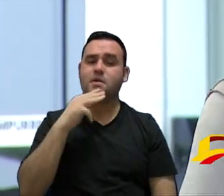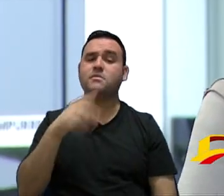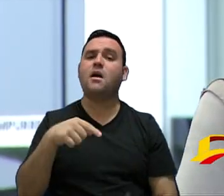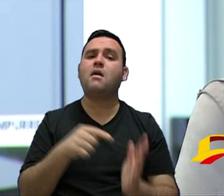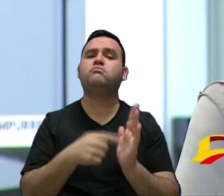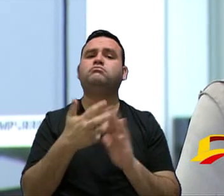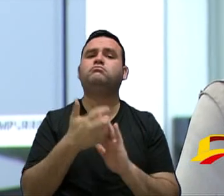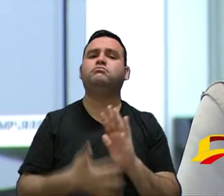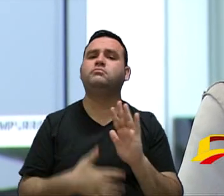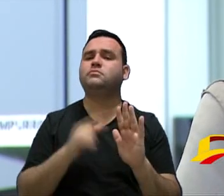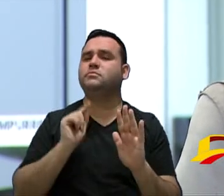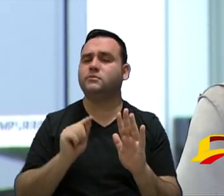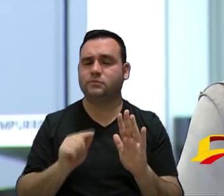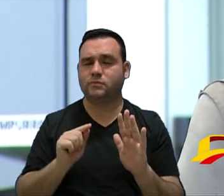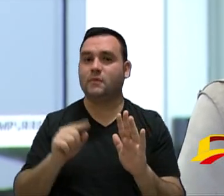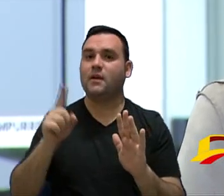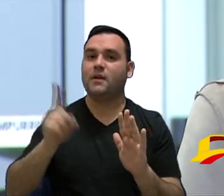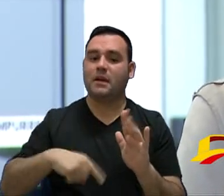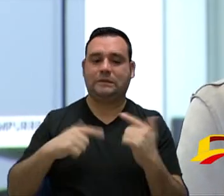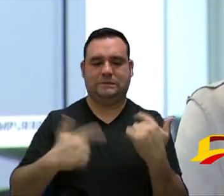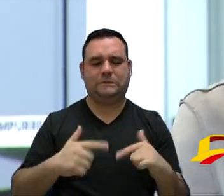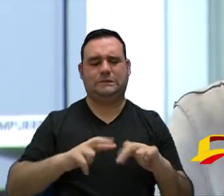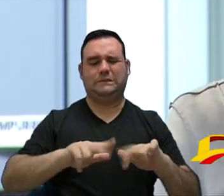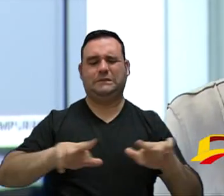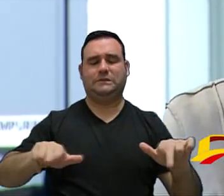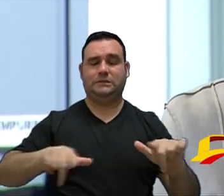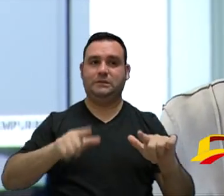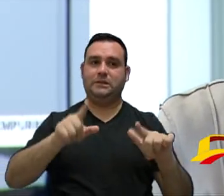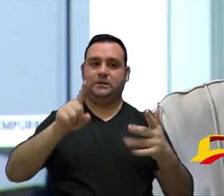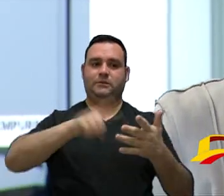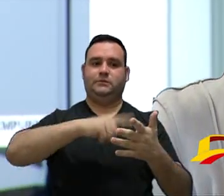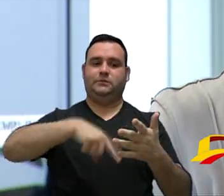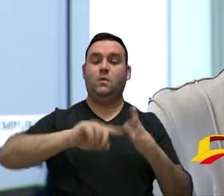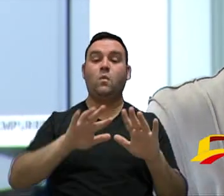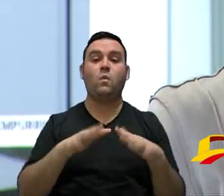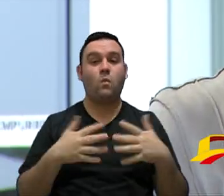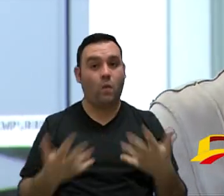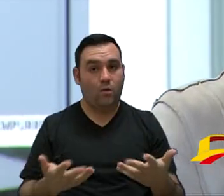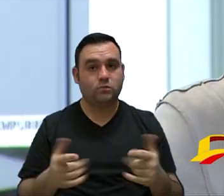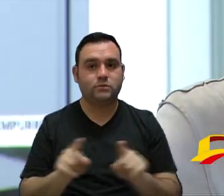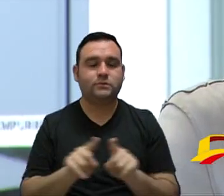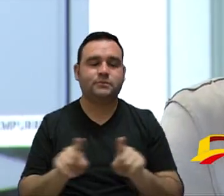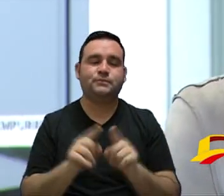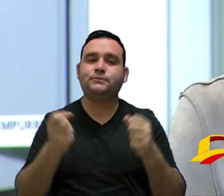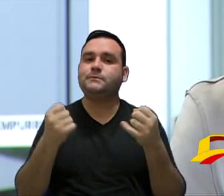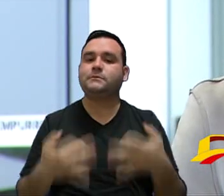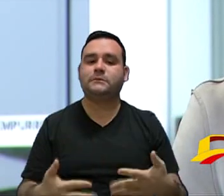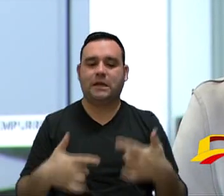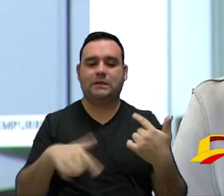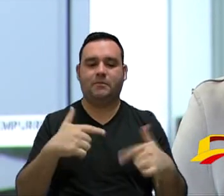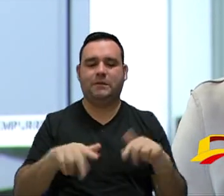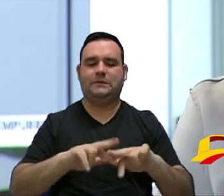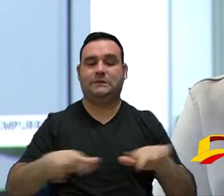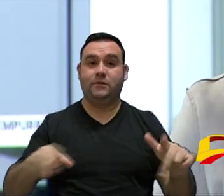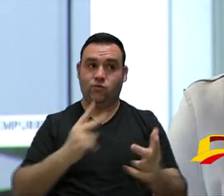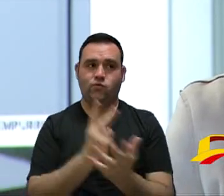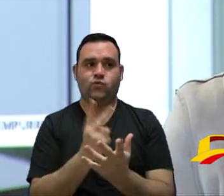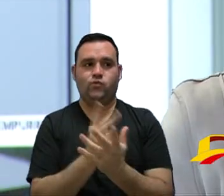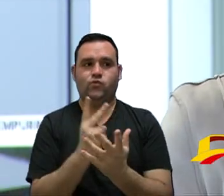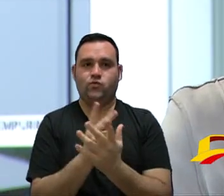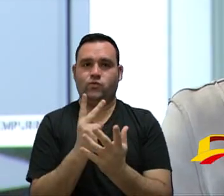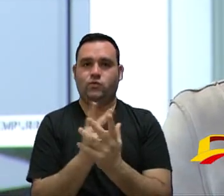ela fala exatamente todos os serviços que foram suspensos e ela diz também todos os serviços que foram